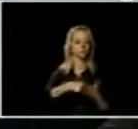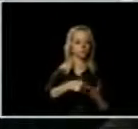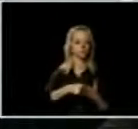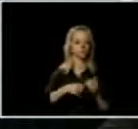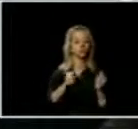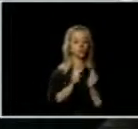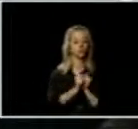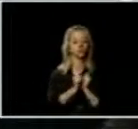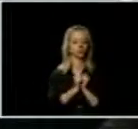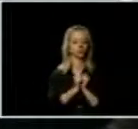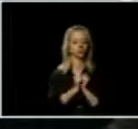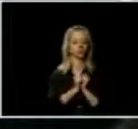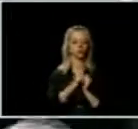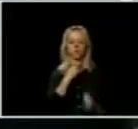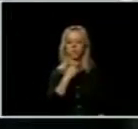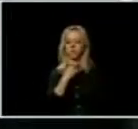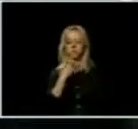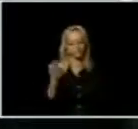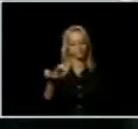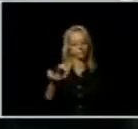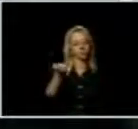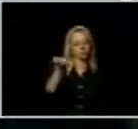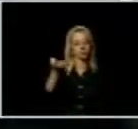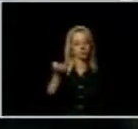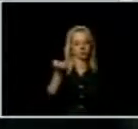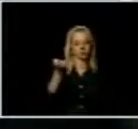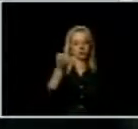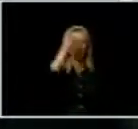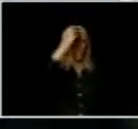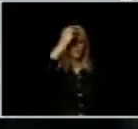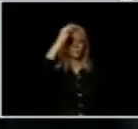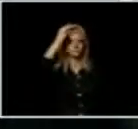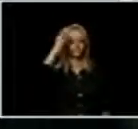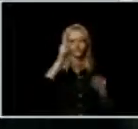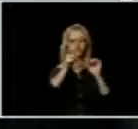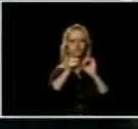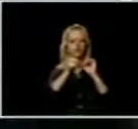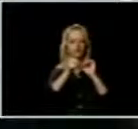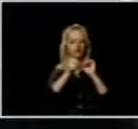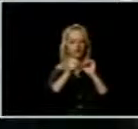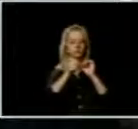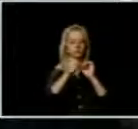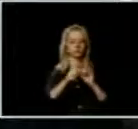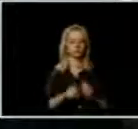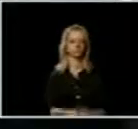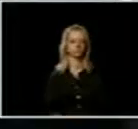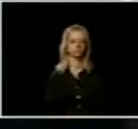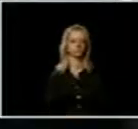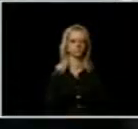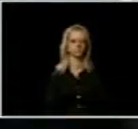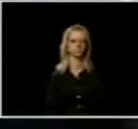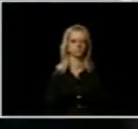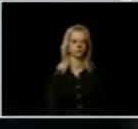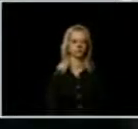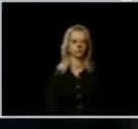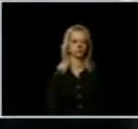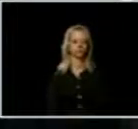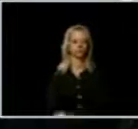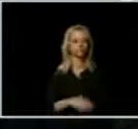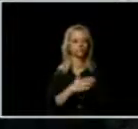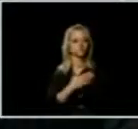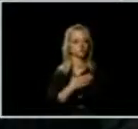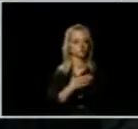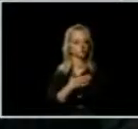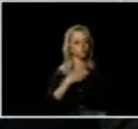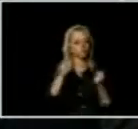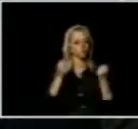poder executivo. Então, nós vamos cobrar e ficar atentos no processo de fiscalização. São essas minhas